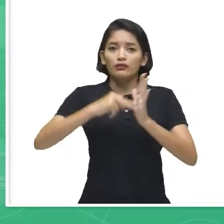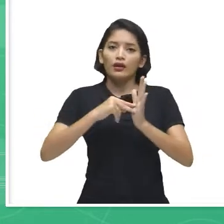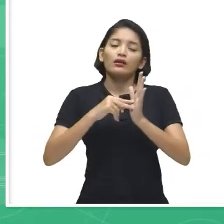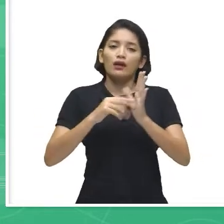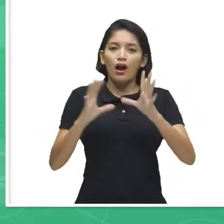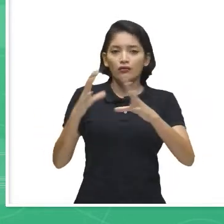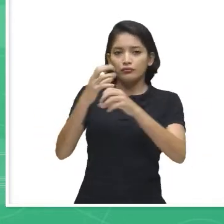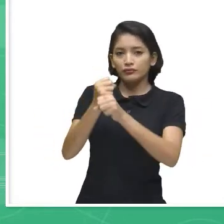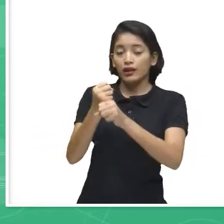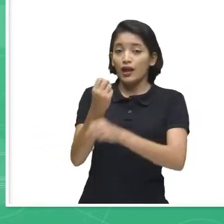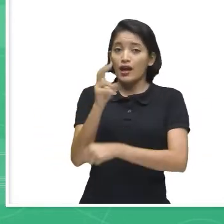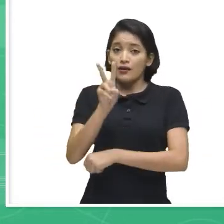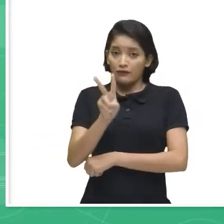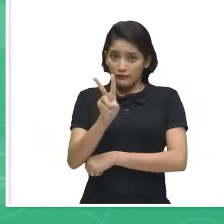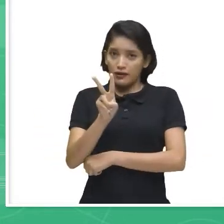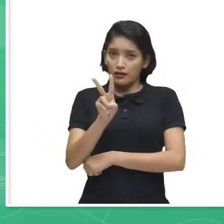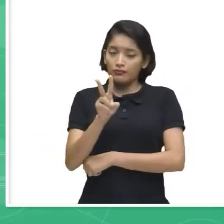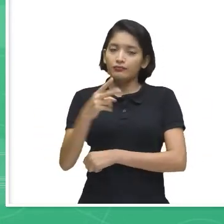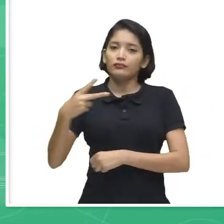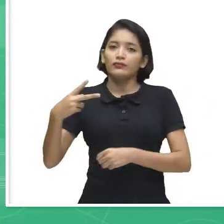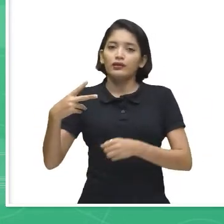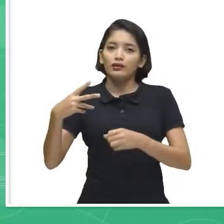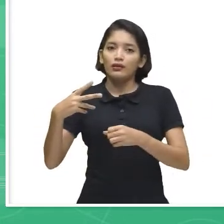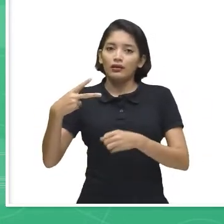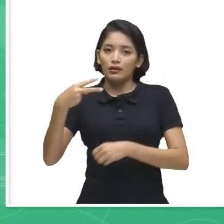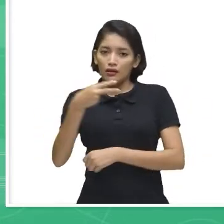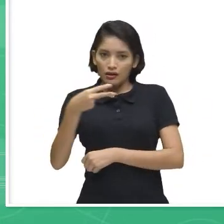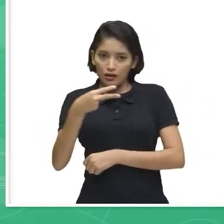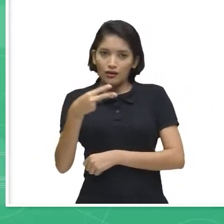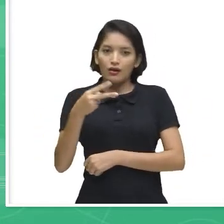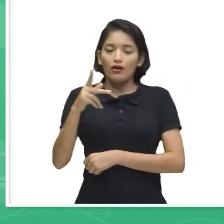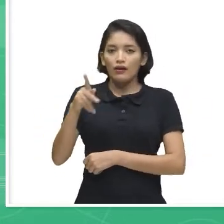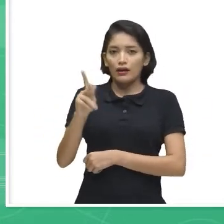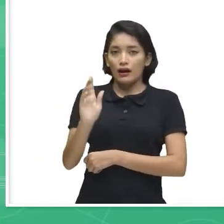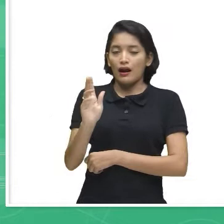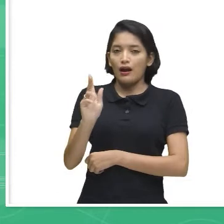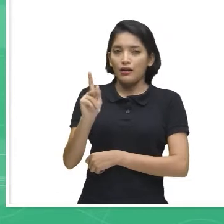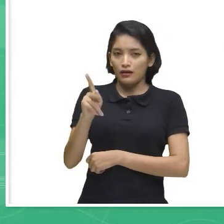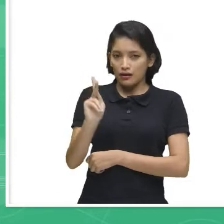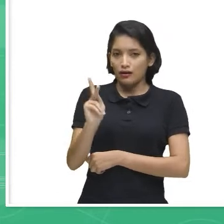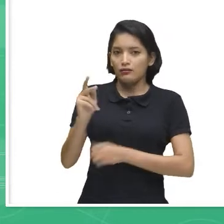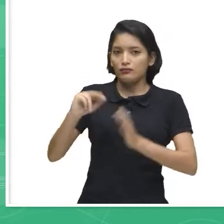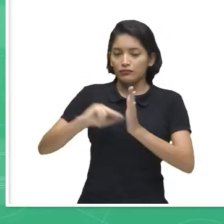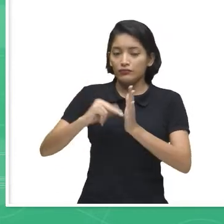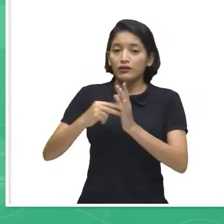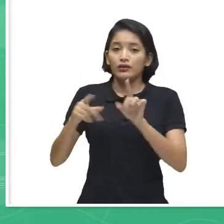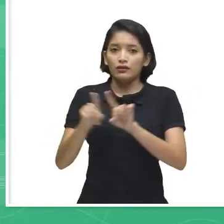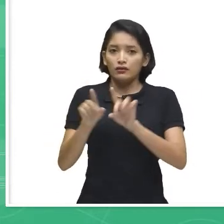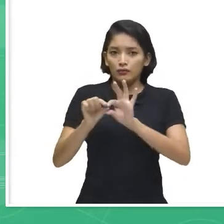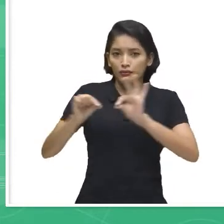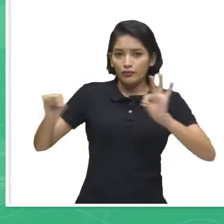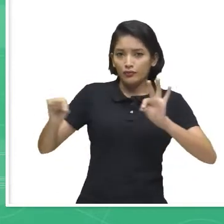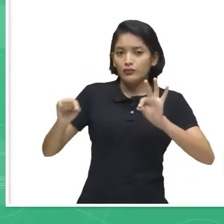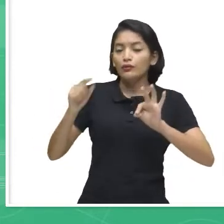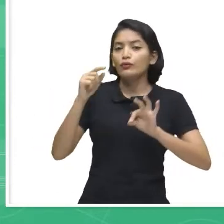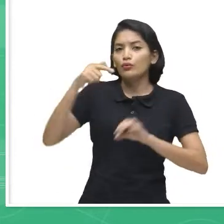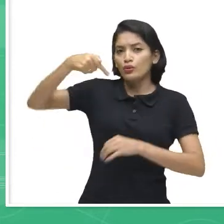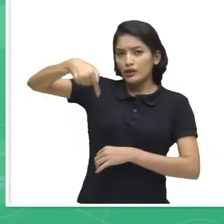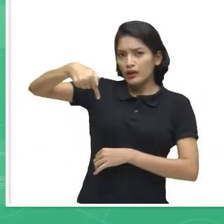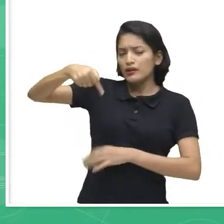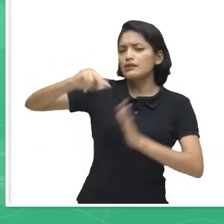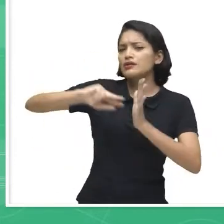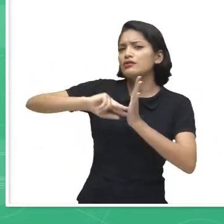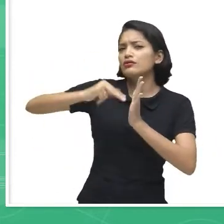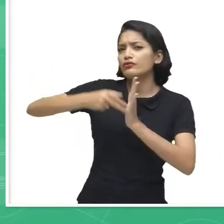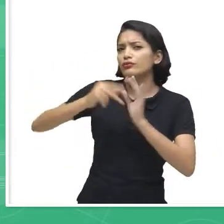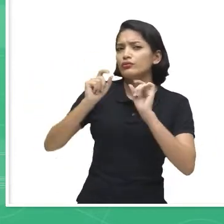elétrico, K0 vezes carga sobre a distância. Essa carga aqui, olha, a gente chama